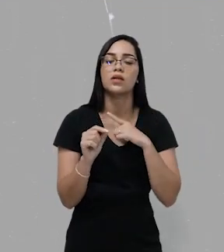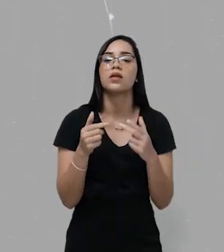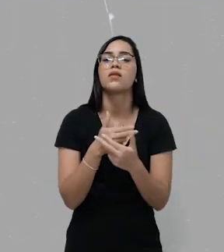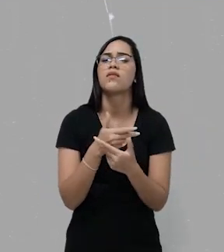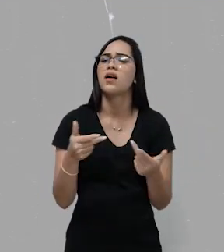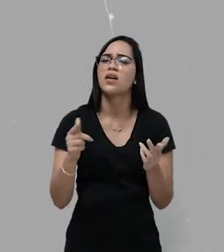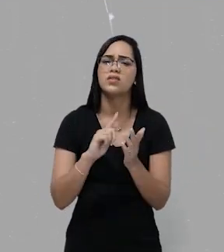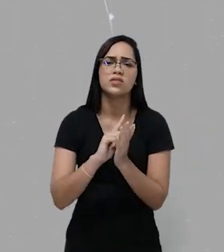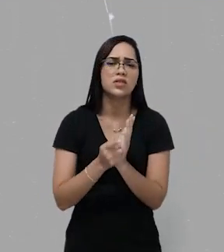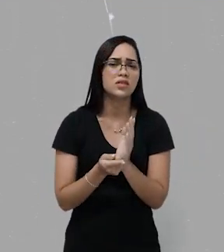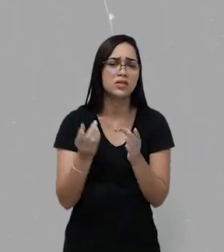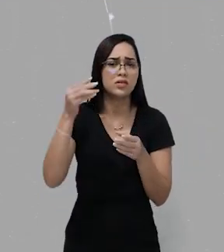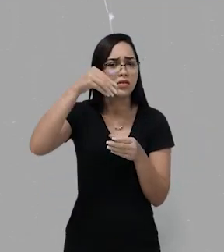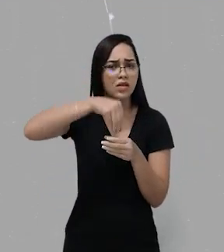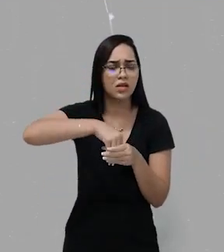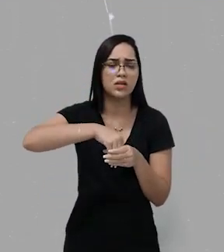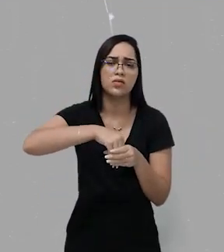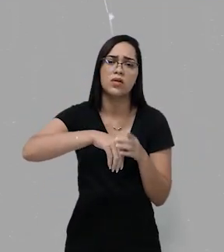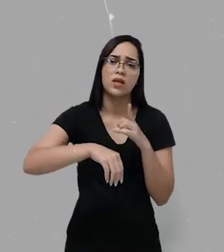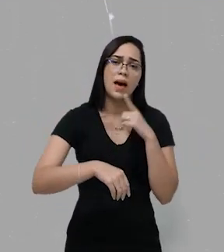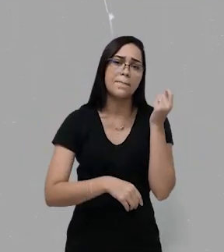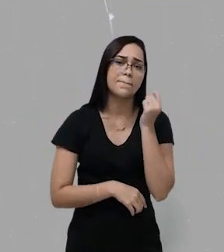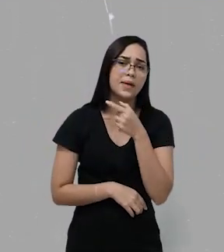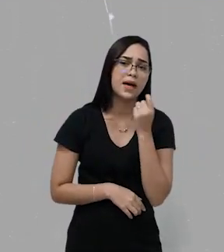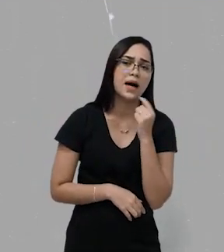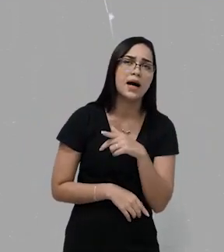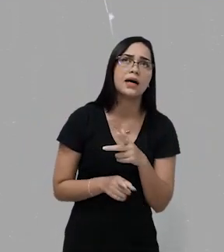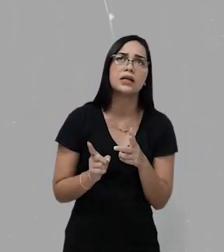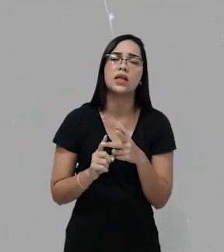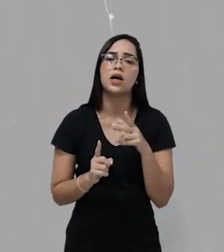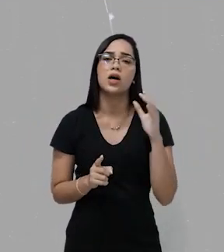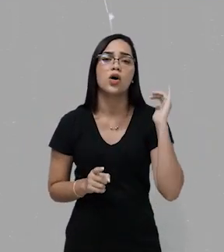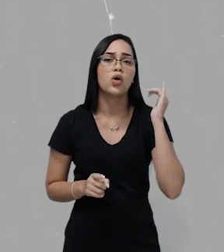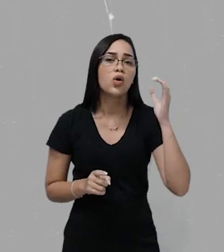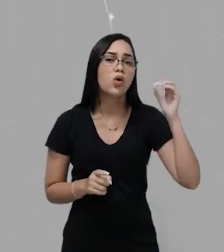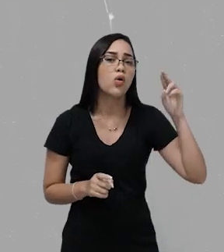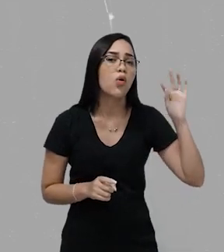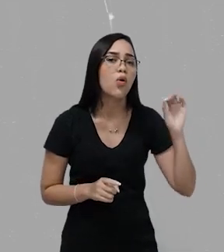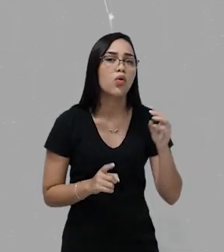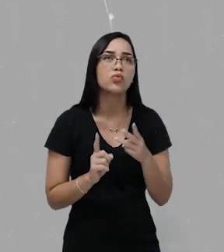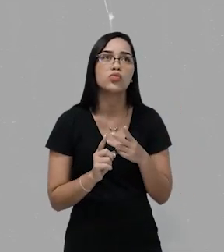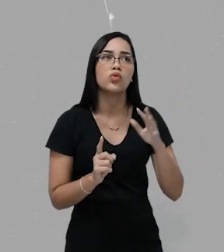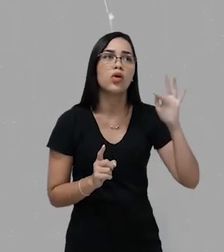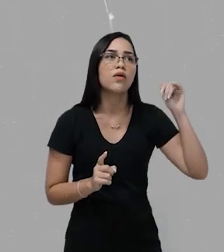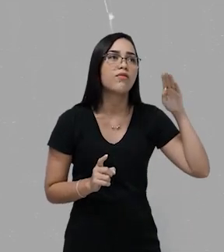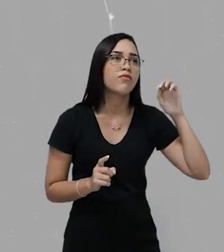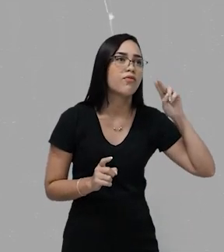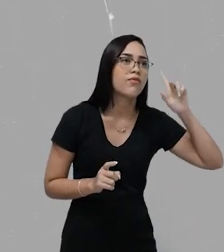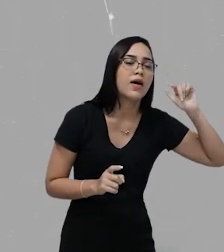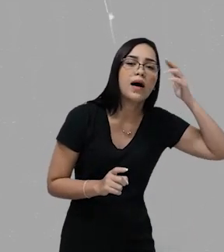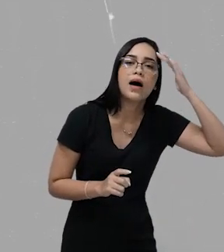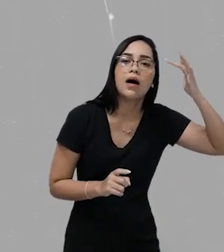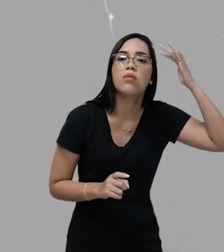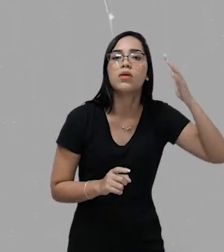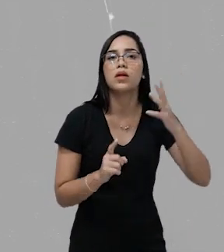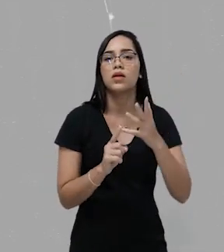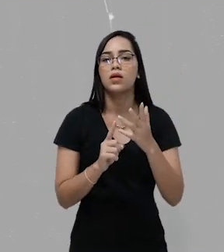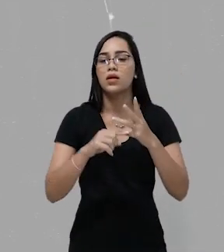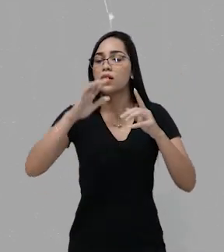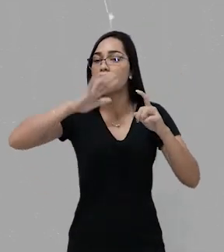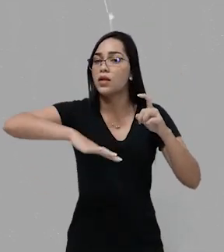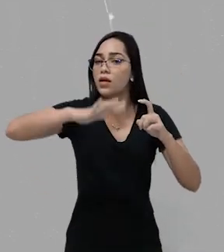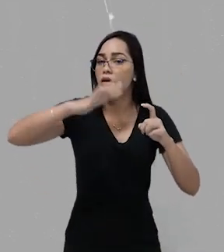N gêneros. Dentro da narração eu tenho a piada, eu tenho o conto, eu tenho a fábula, eu tenho o que mais? A